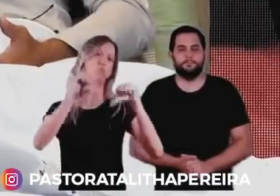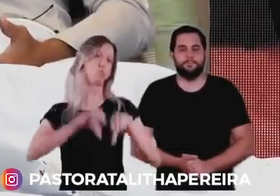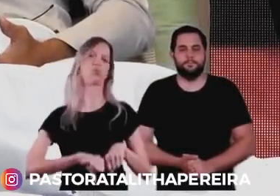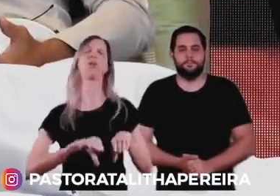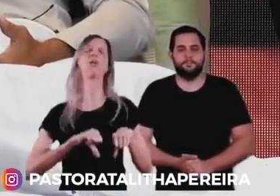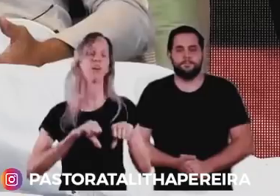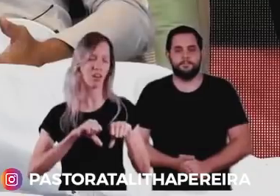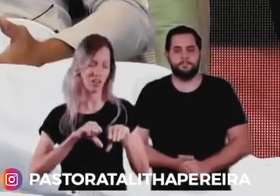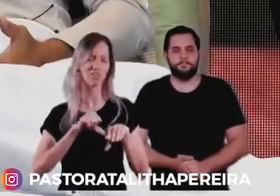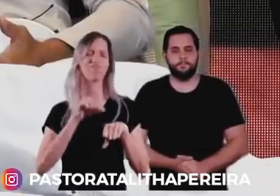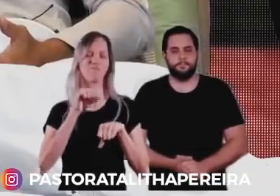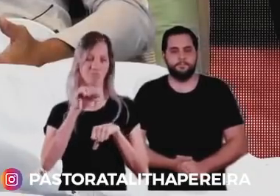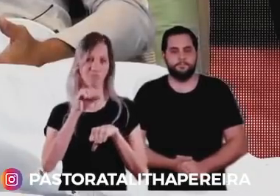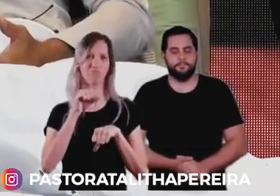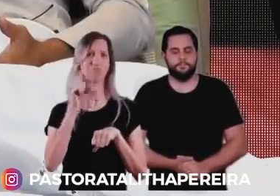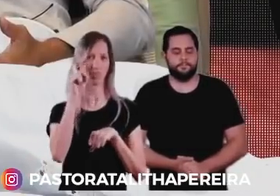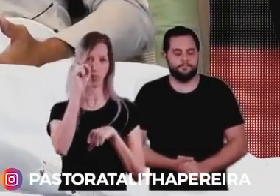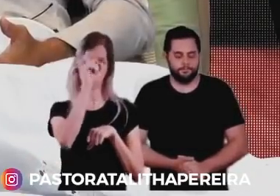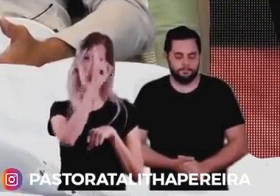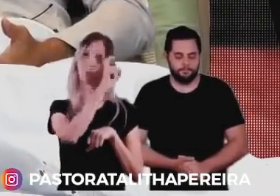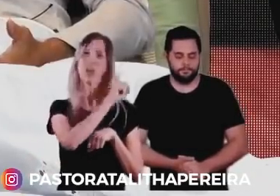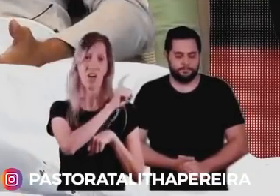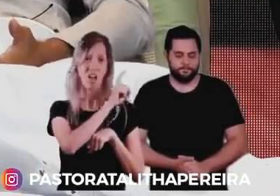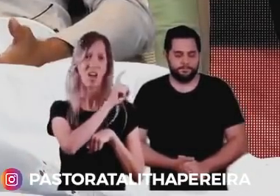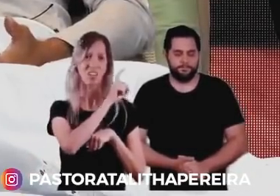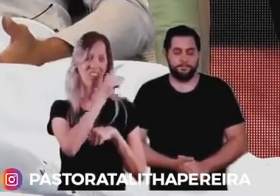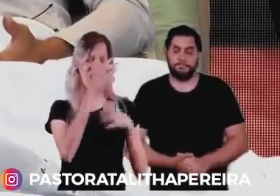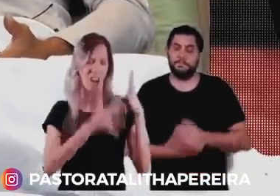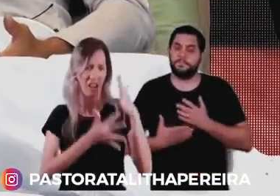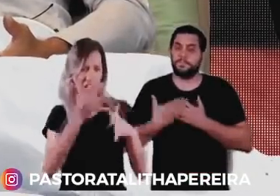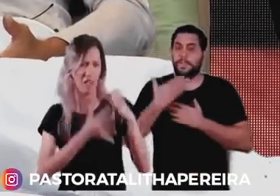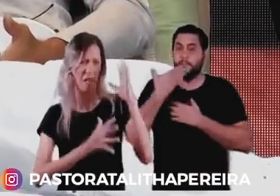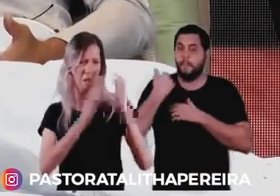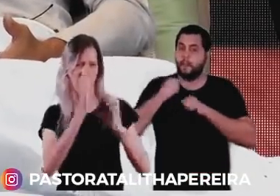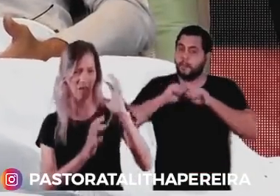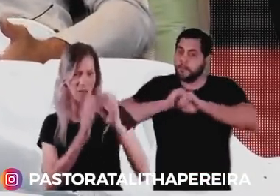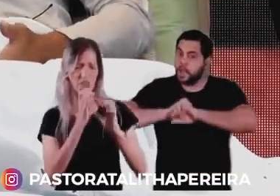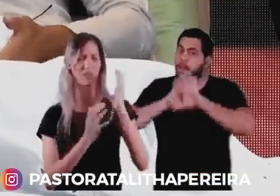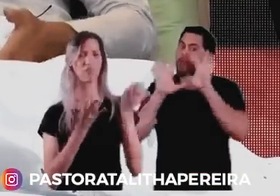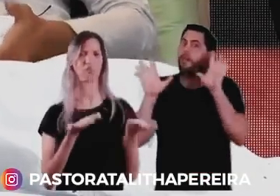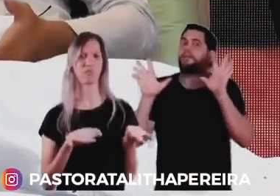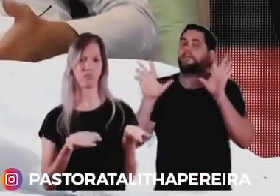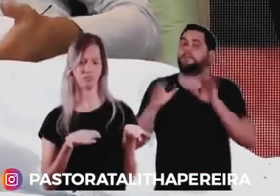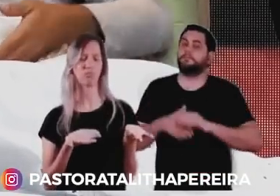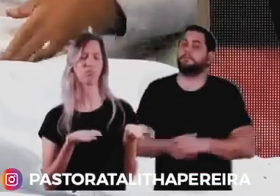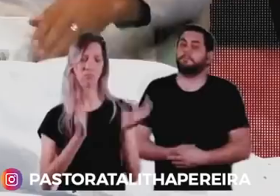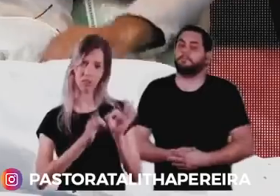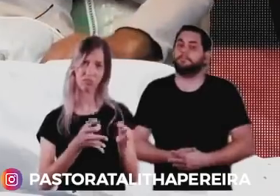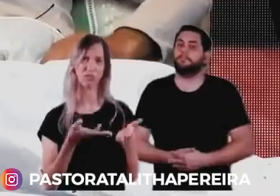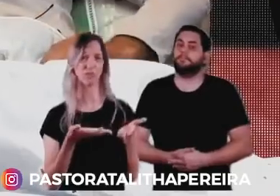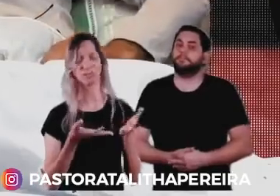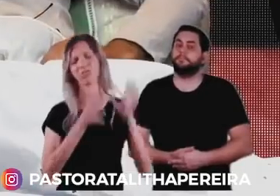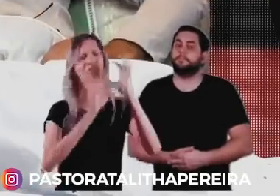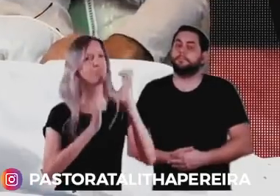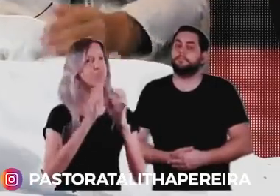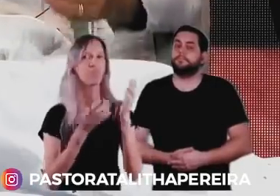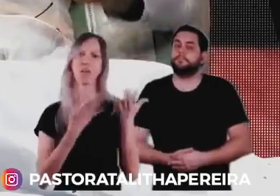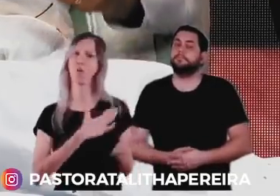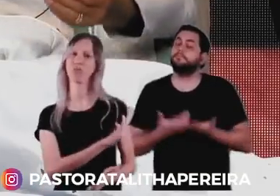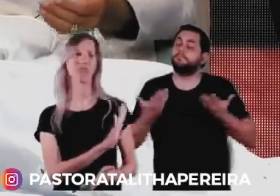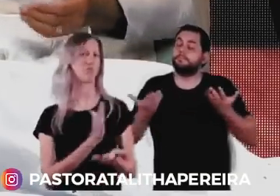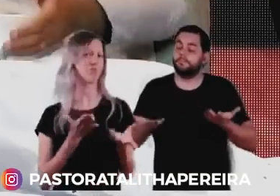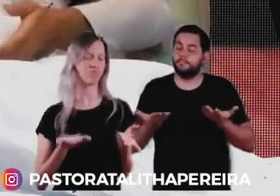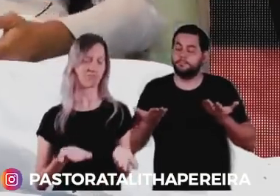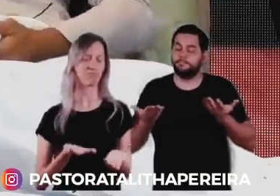tudo em desavença. É melhor ser transparente logo de vez. Exatamente. Isso traz uma desavença terrível. Então,